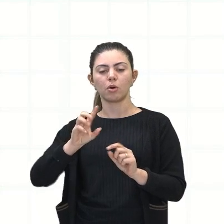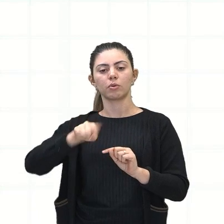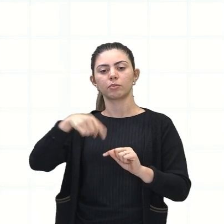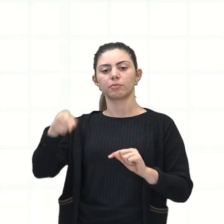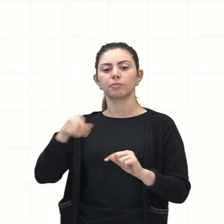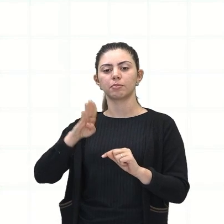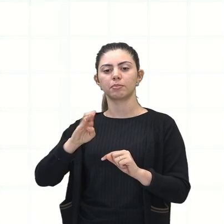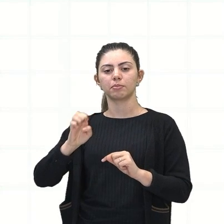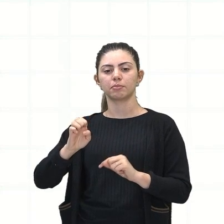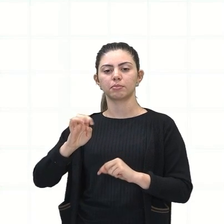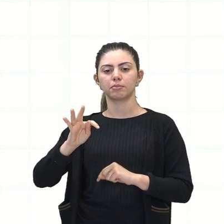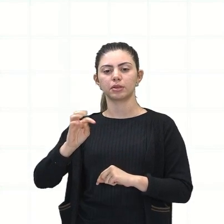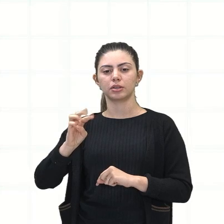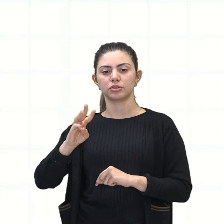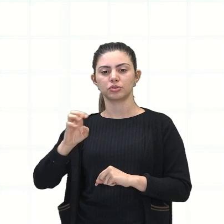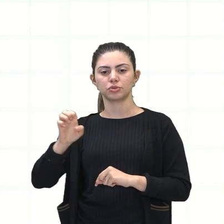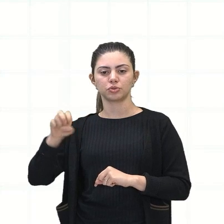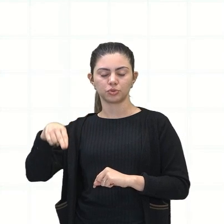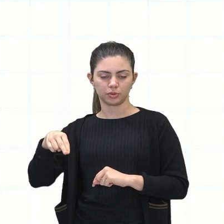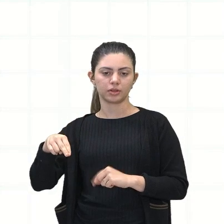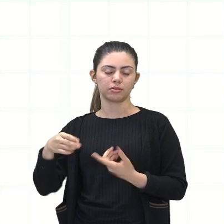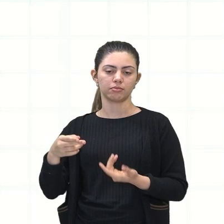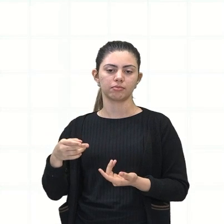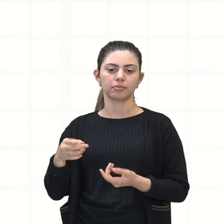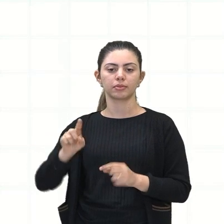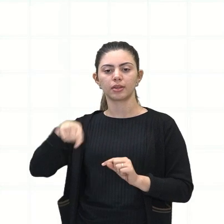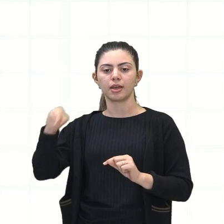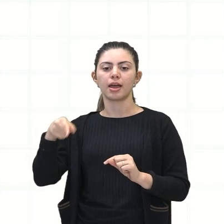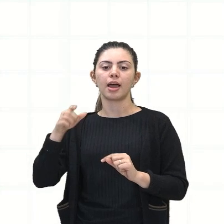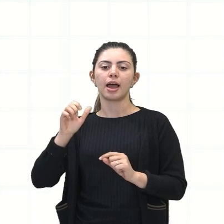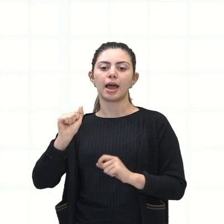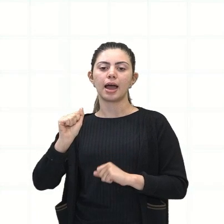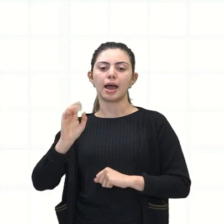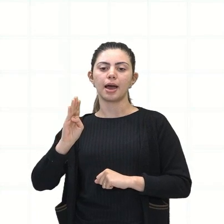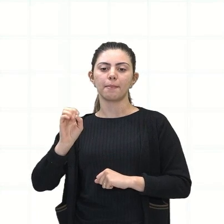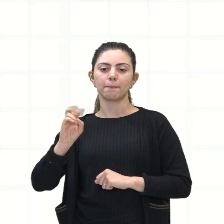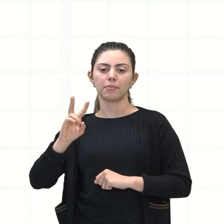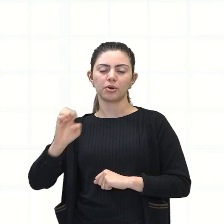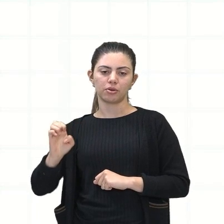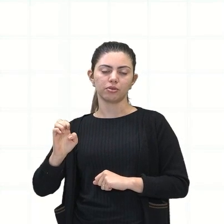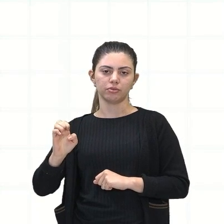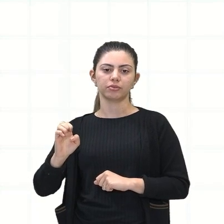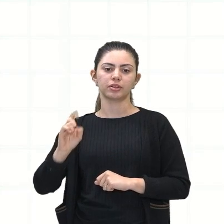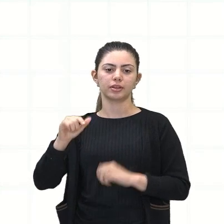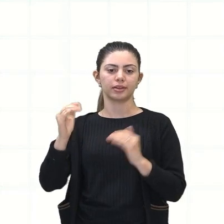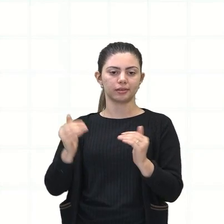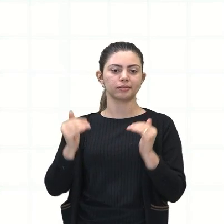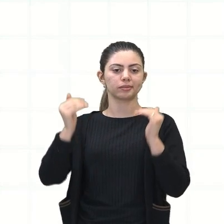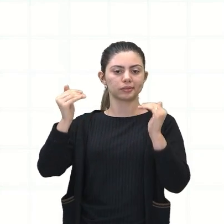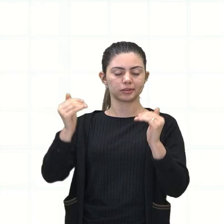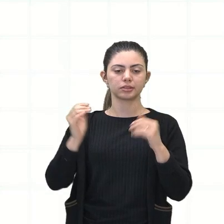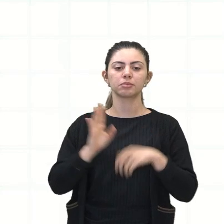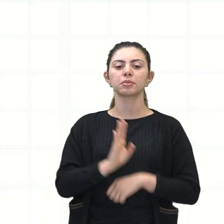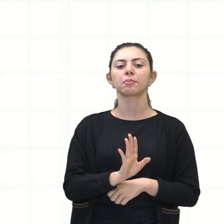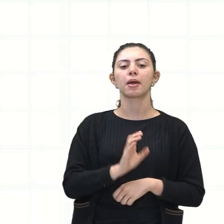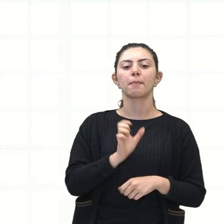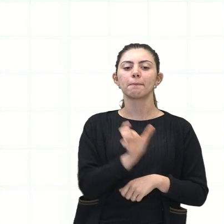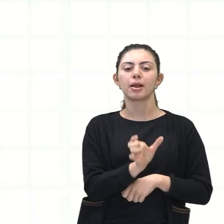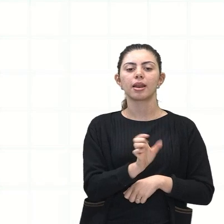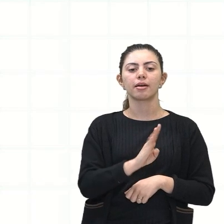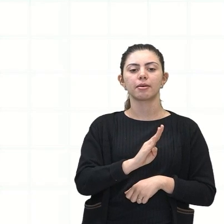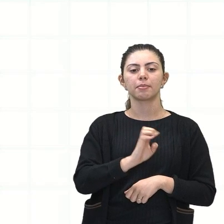between, que é entre. Above, above, que é acima. E